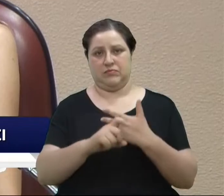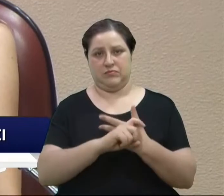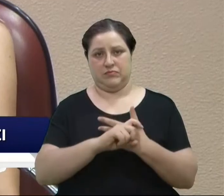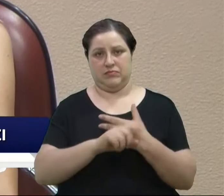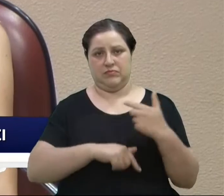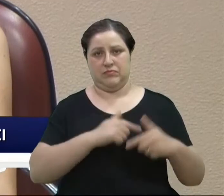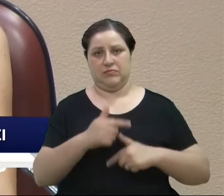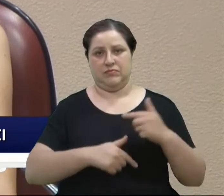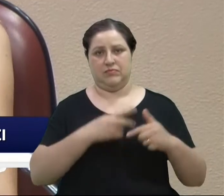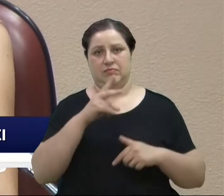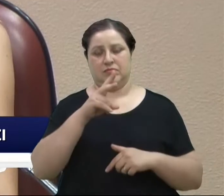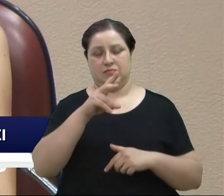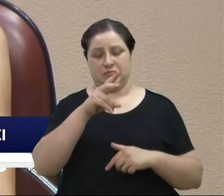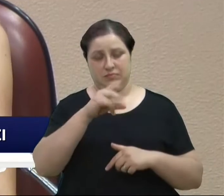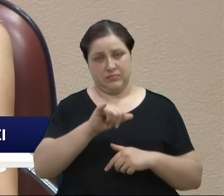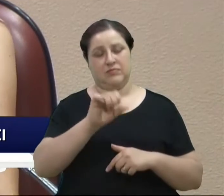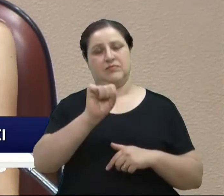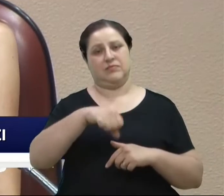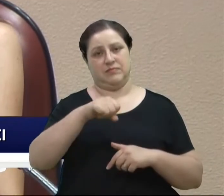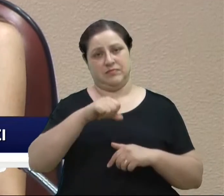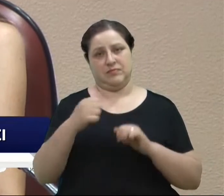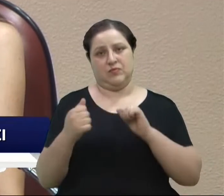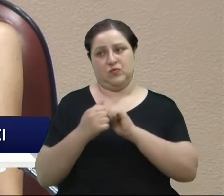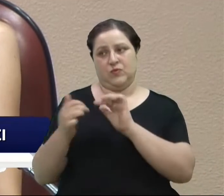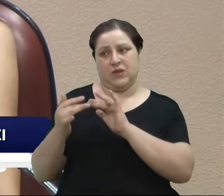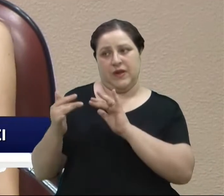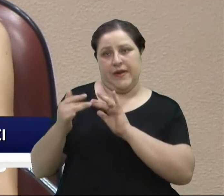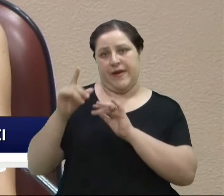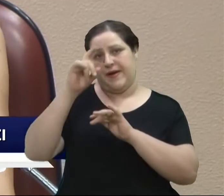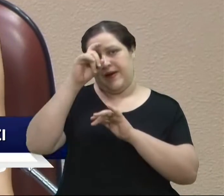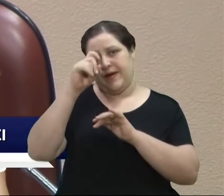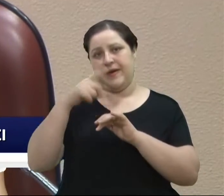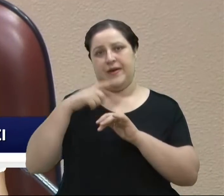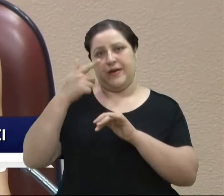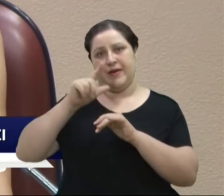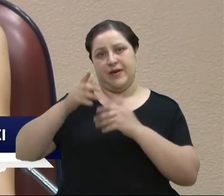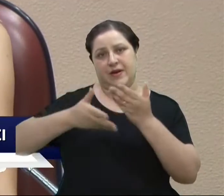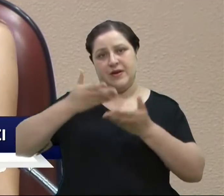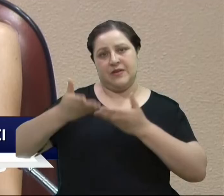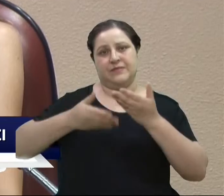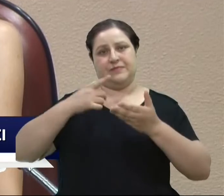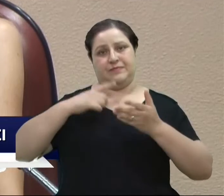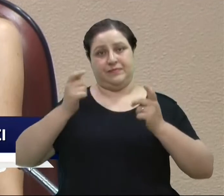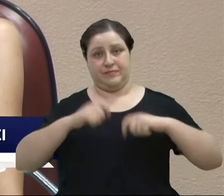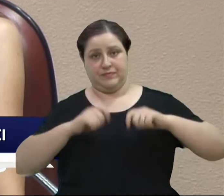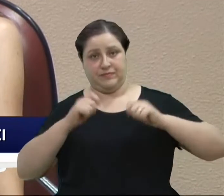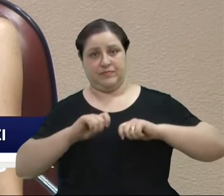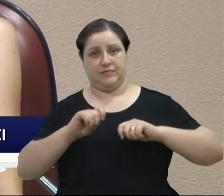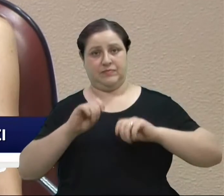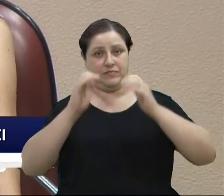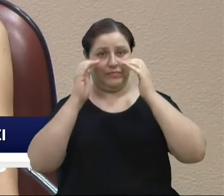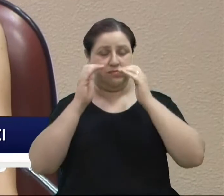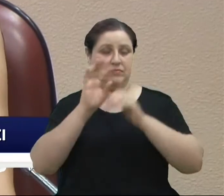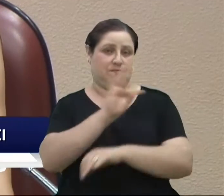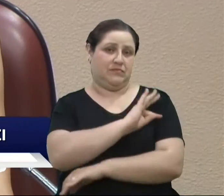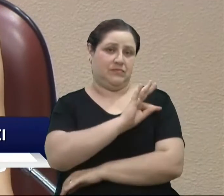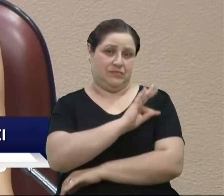sim, junto aos hospitais, para que possam atender dentro daquilo que for viável, daquilo que tecnicamente for